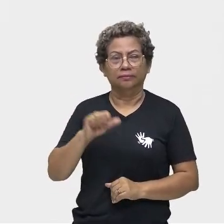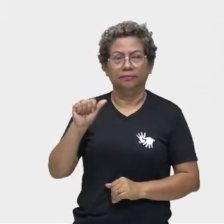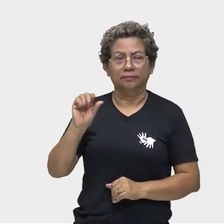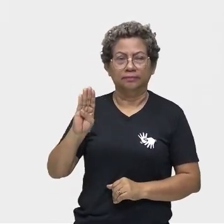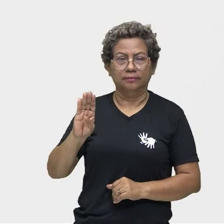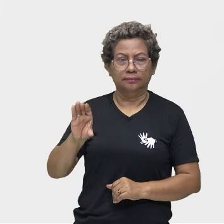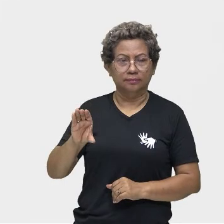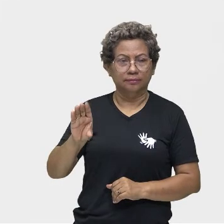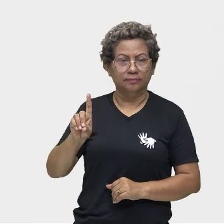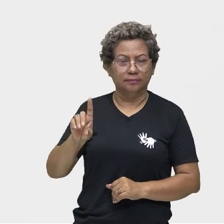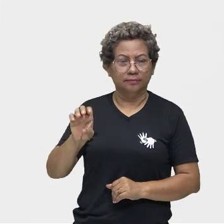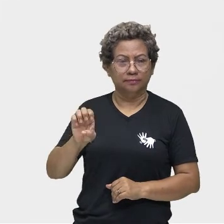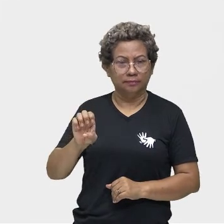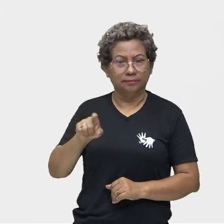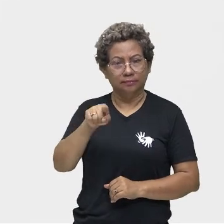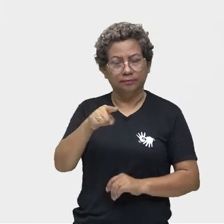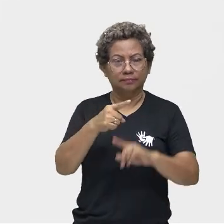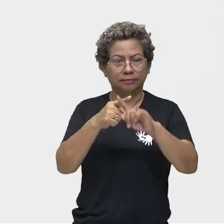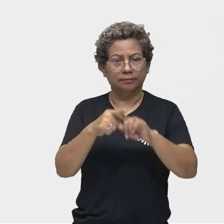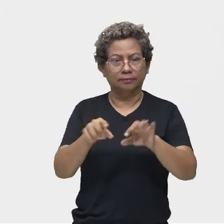tá, tudo belezinha.